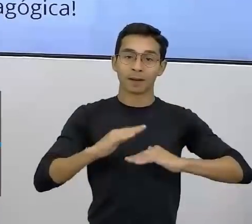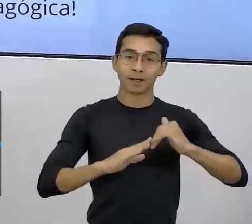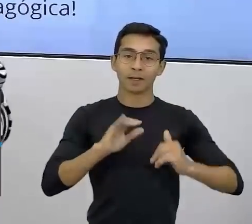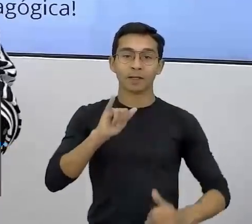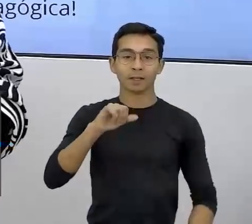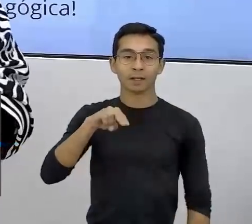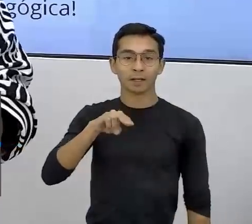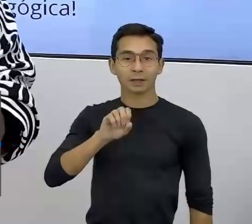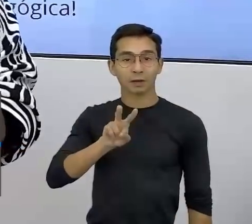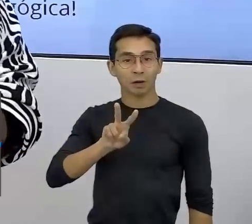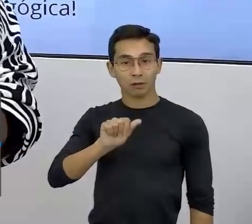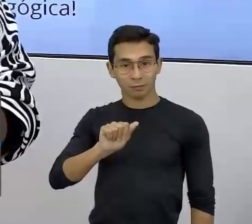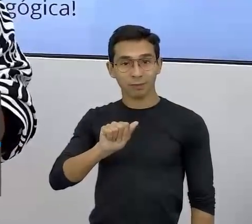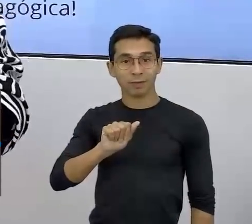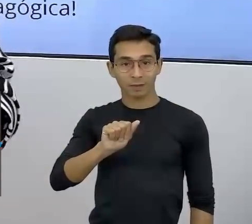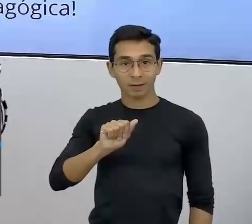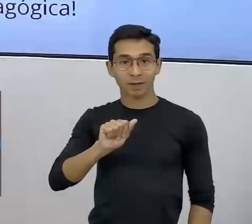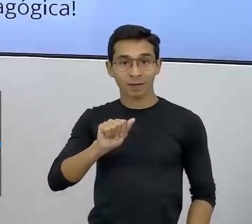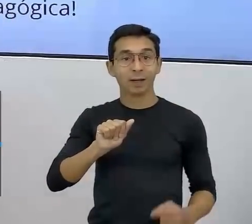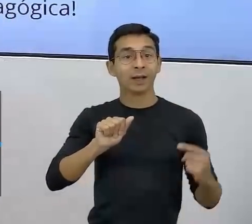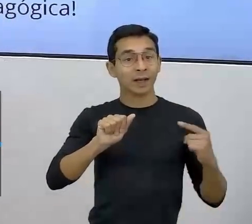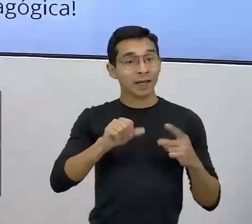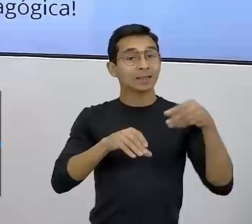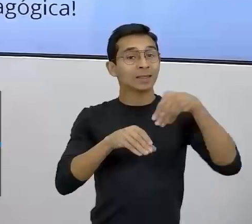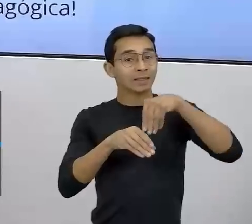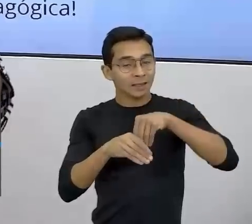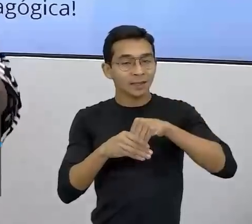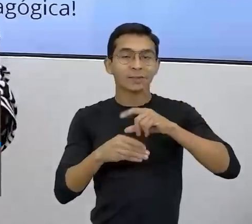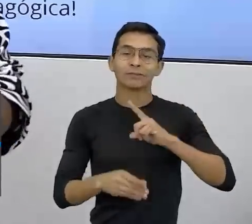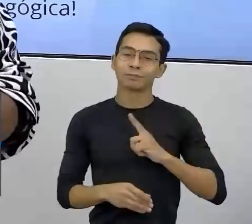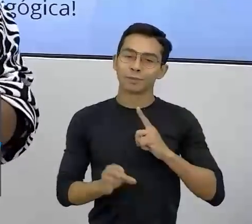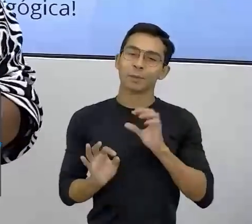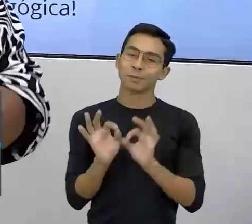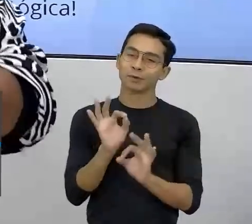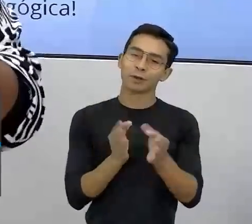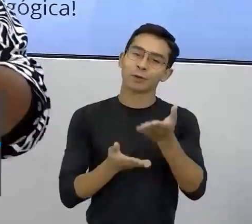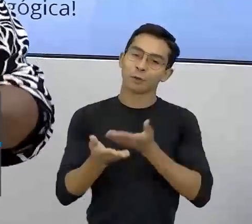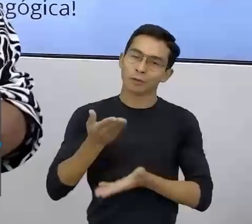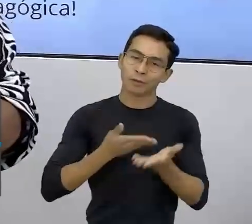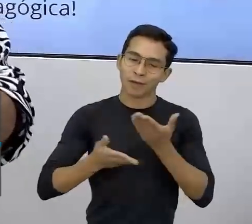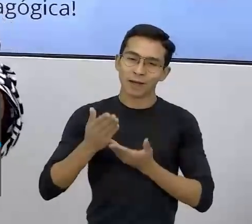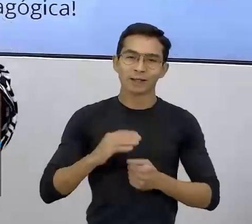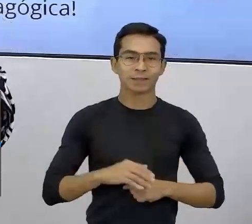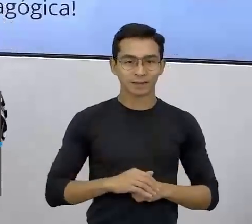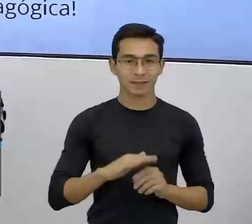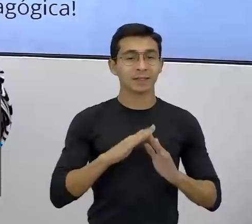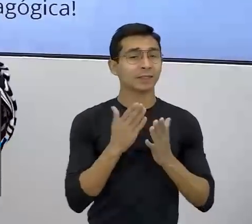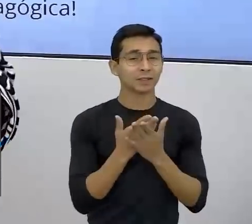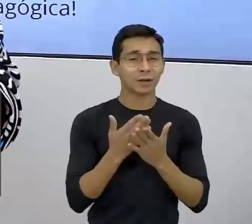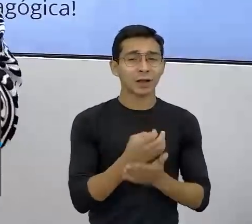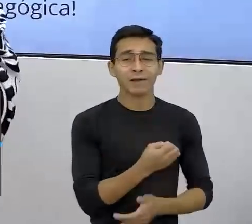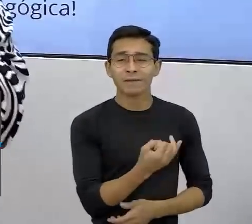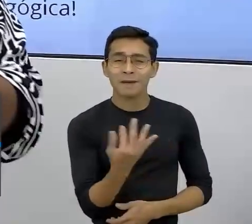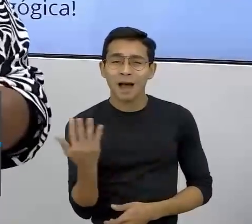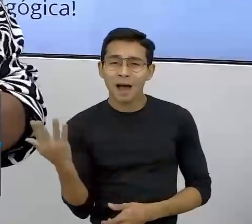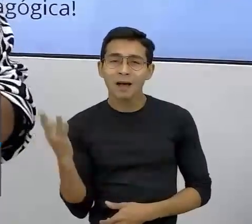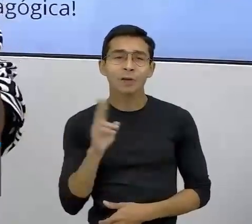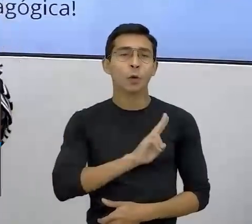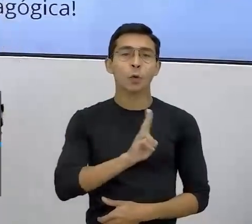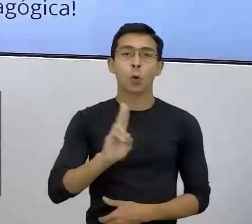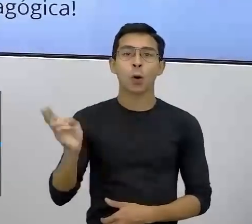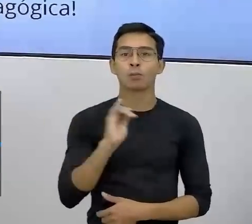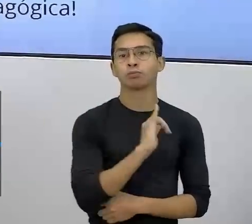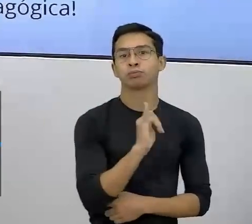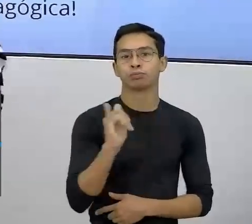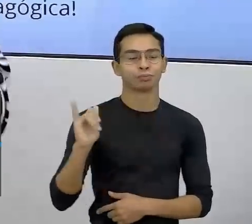convivência é um dos componentes Inova. Então, a gente poderia aqui falar o nome de todas as escolas que abriram as portas, que nos acolheram, mas para fazer justiça